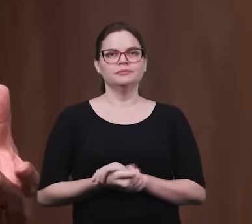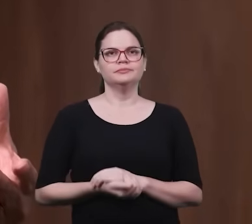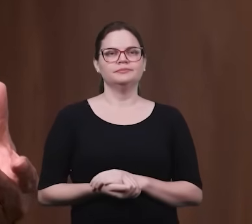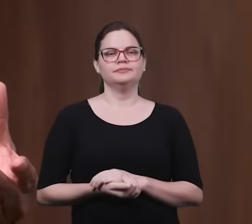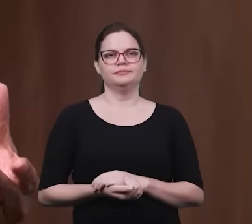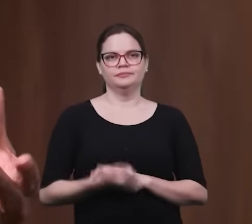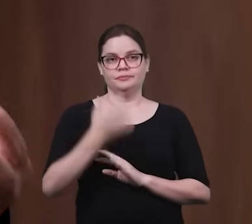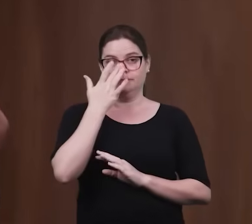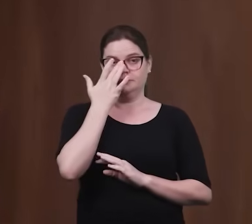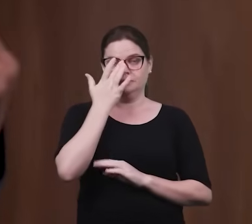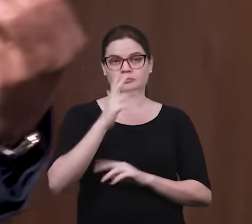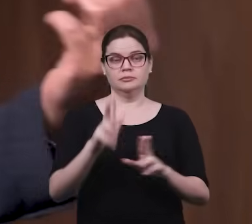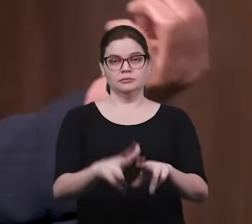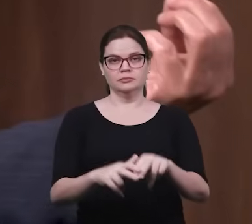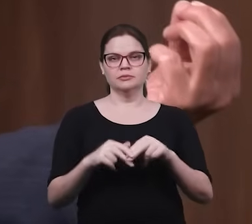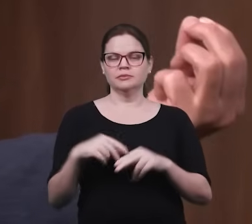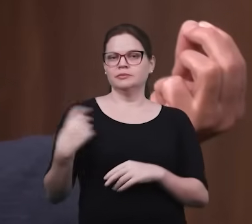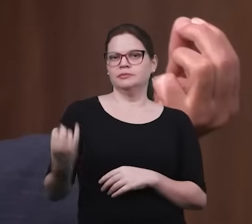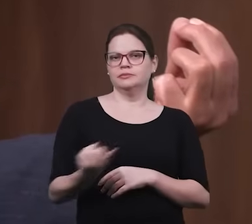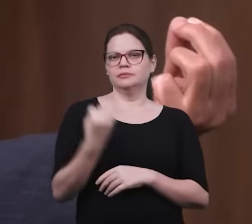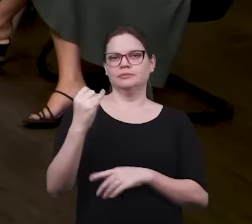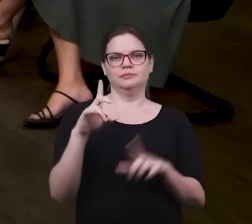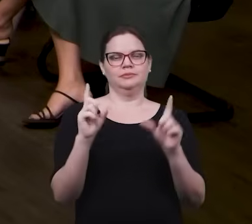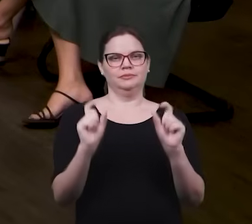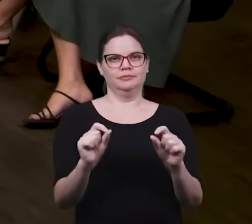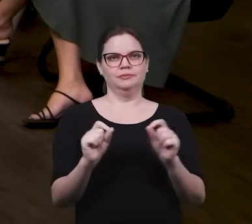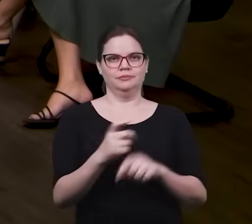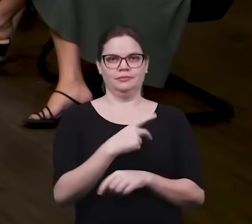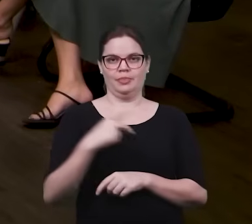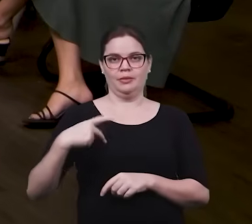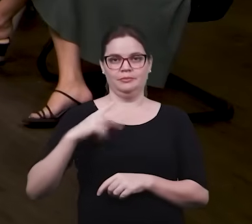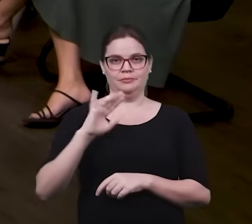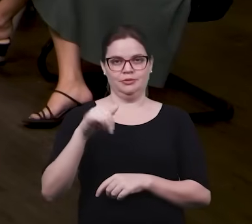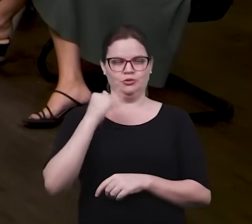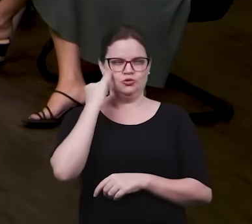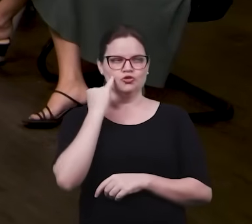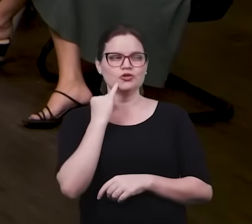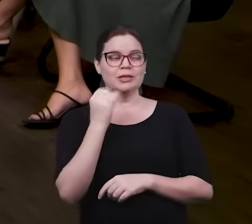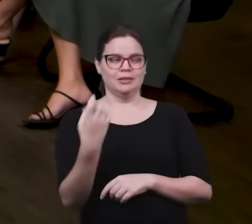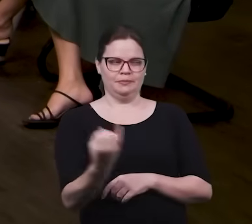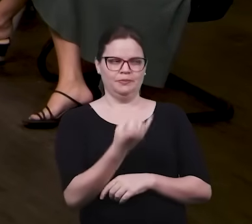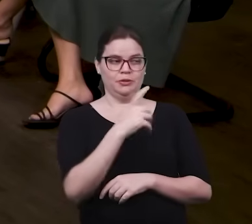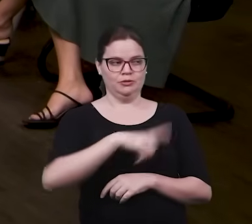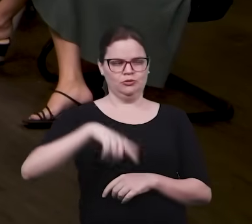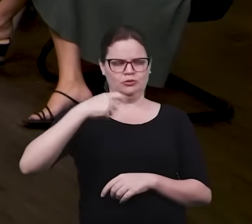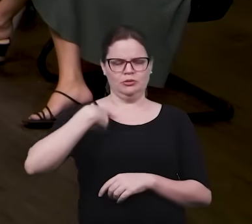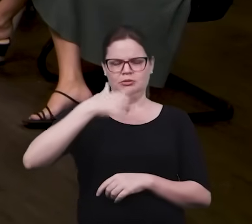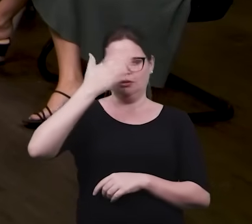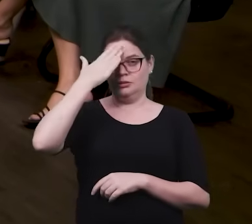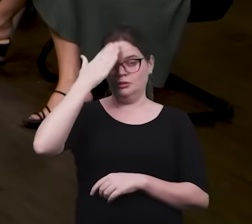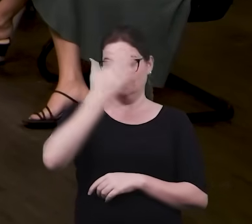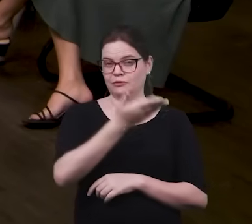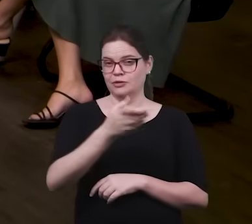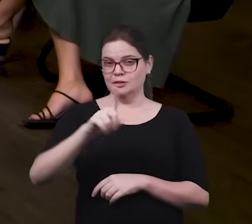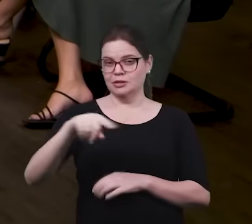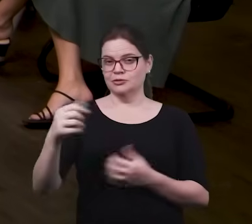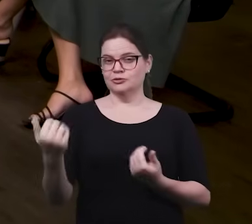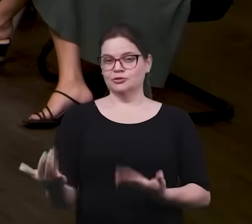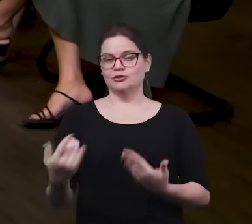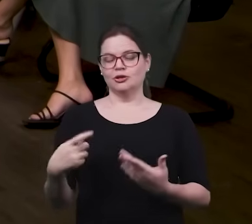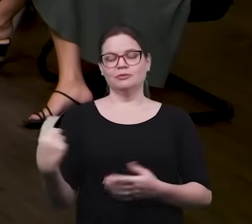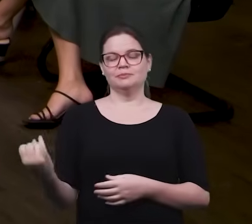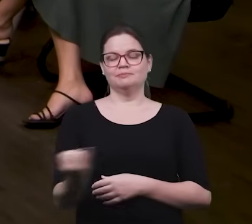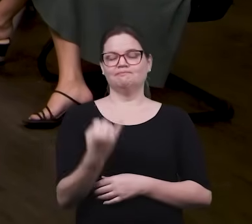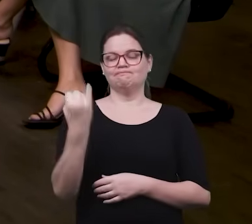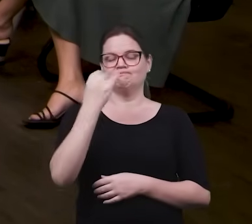salvação. Por isso é importante, pastor Josias, nós entendermos como igreja, como os jovens principalmente,